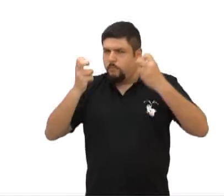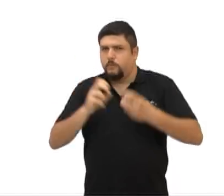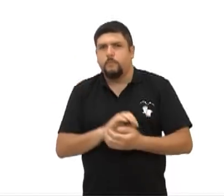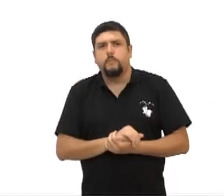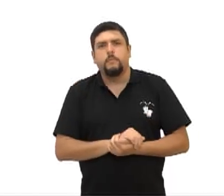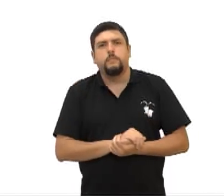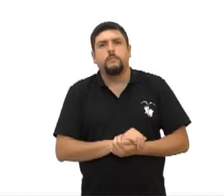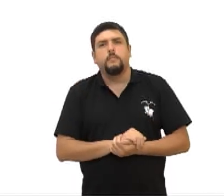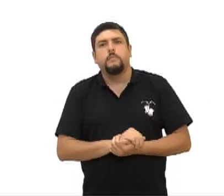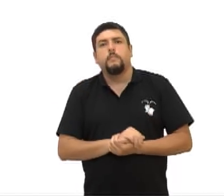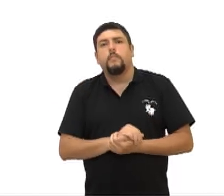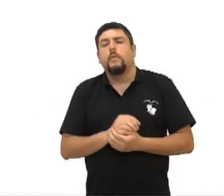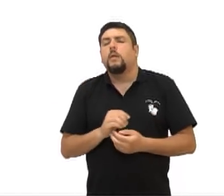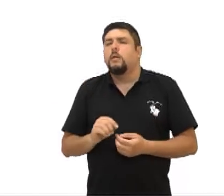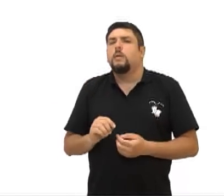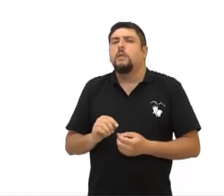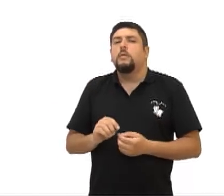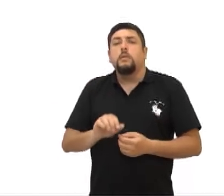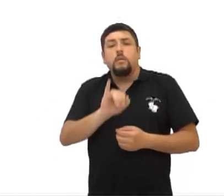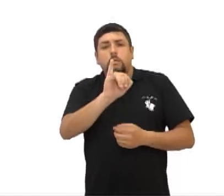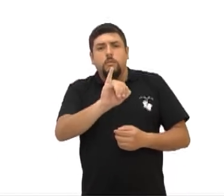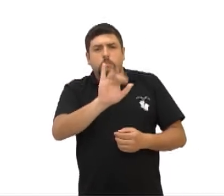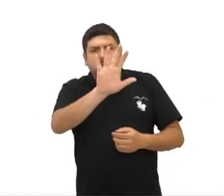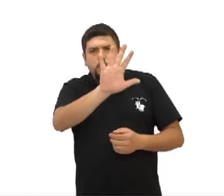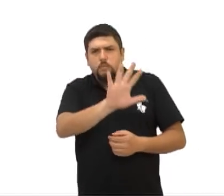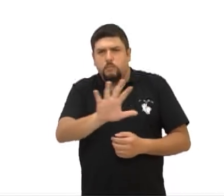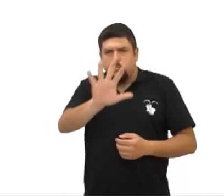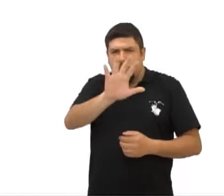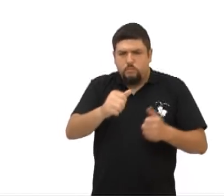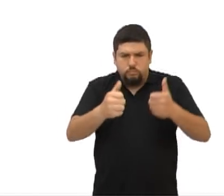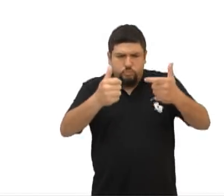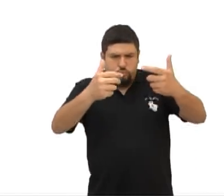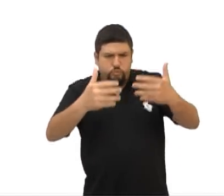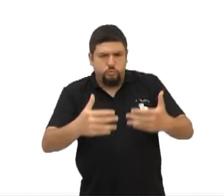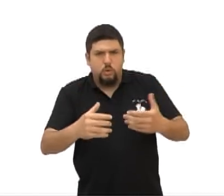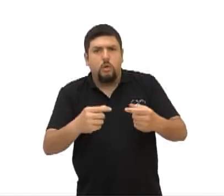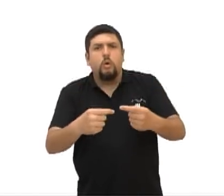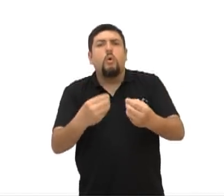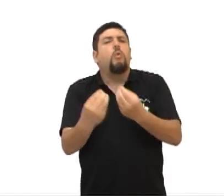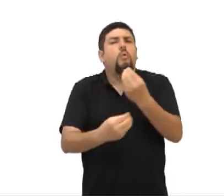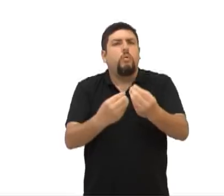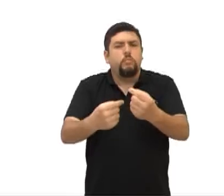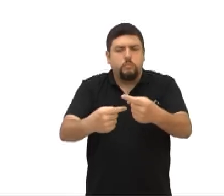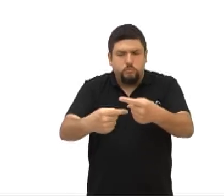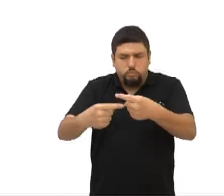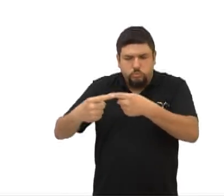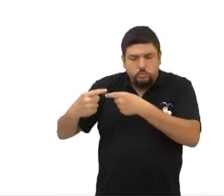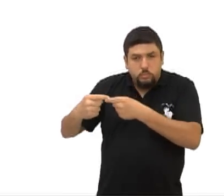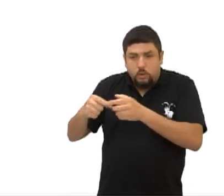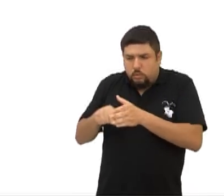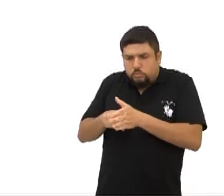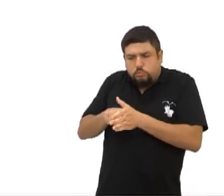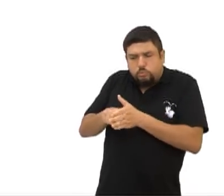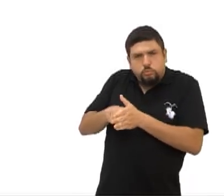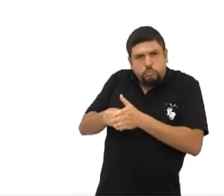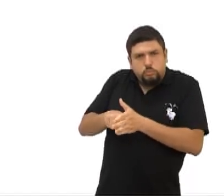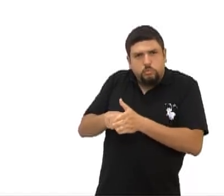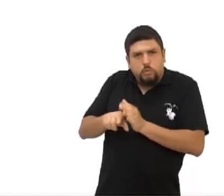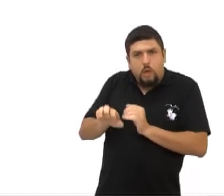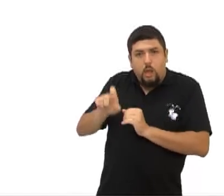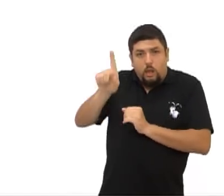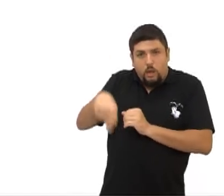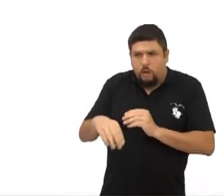ler, ele foi desenvolvido a partir de uma pesquisa. Que pesquisa foi essa? Foi realizada entre moradores